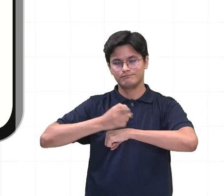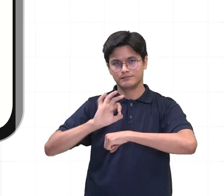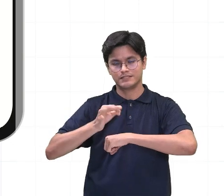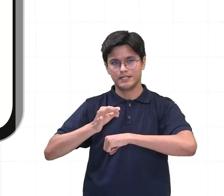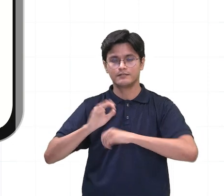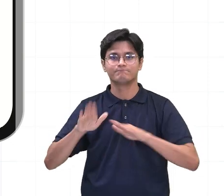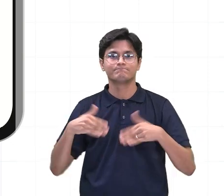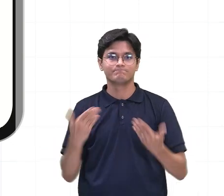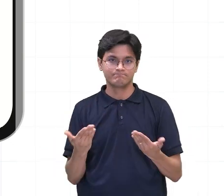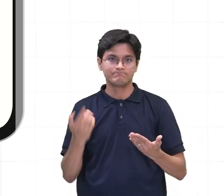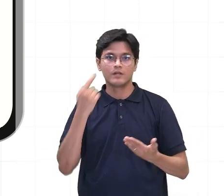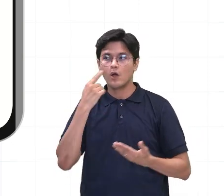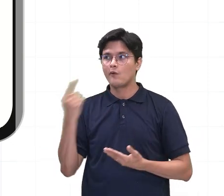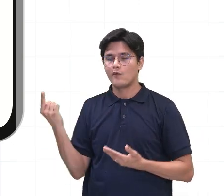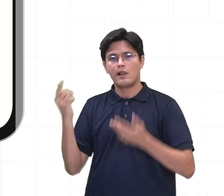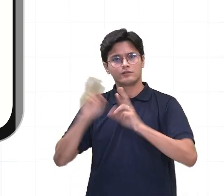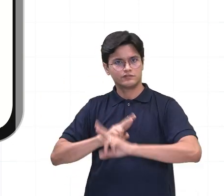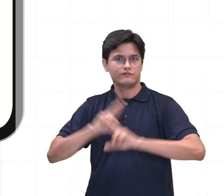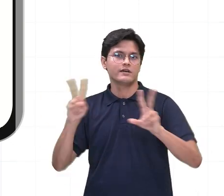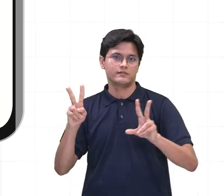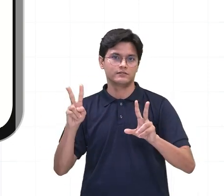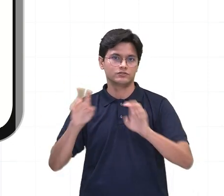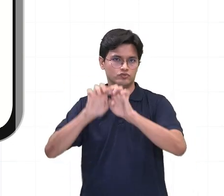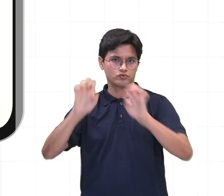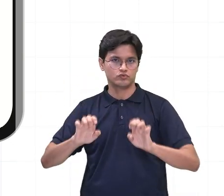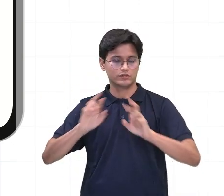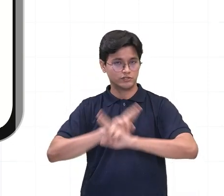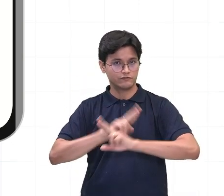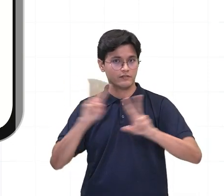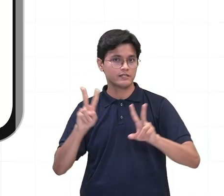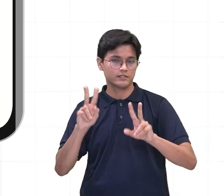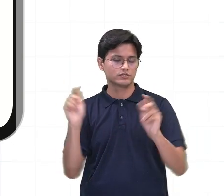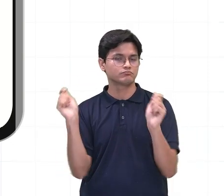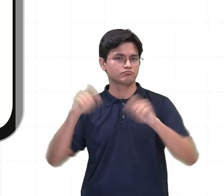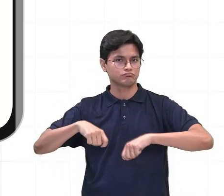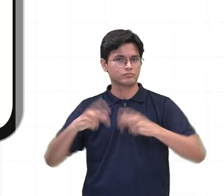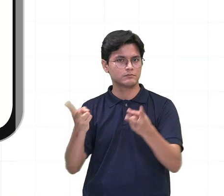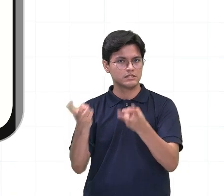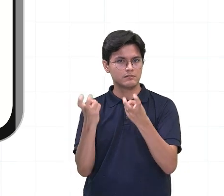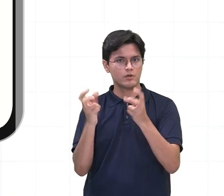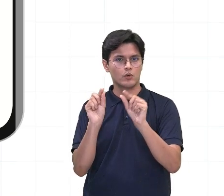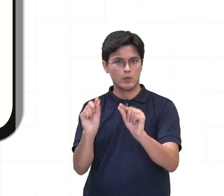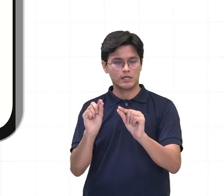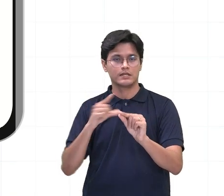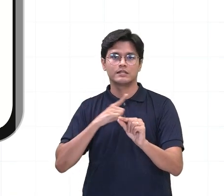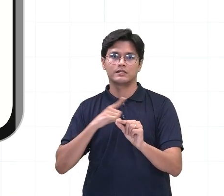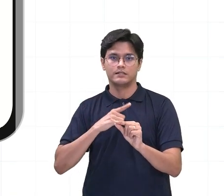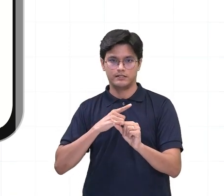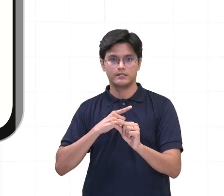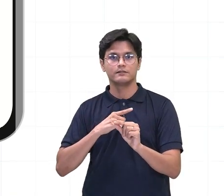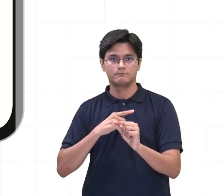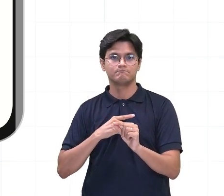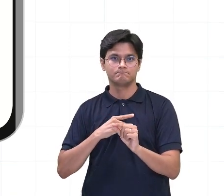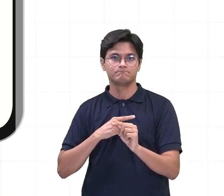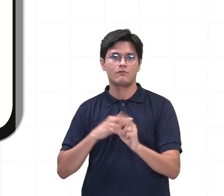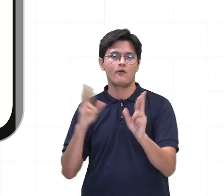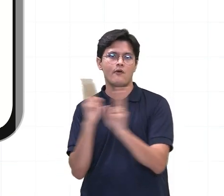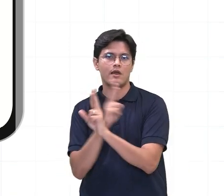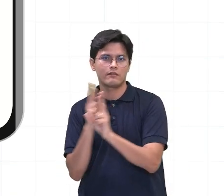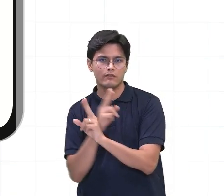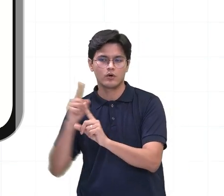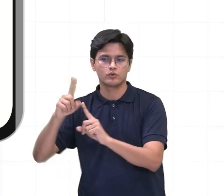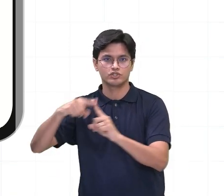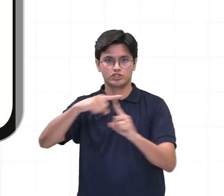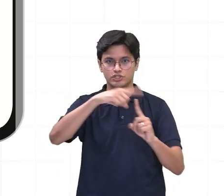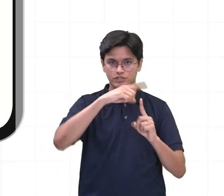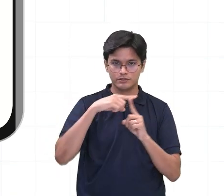Então, ela é diferenciada. Então, a gente observa que existe uma relação entre esses diferentes tipos